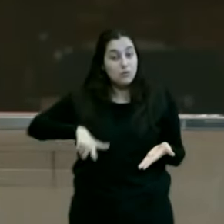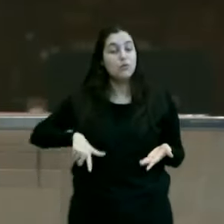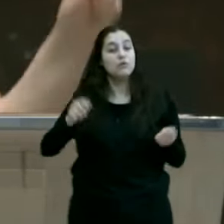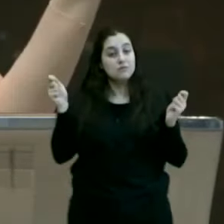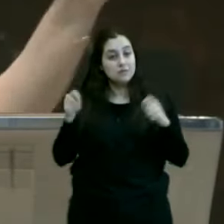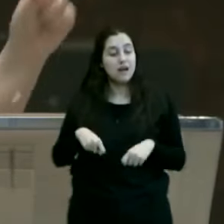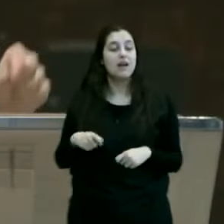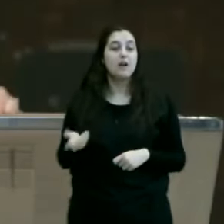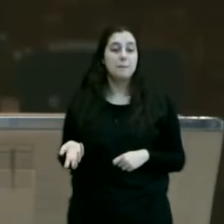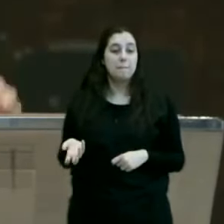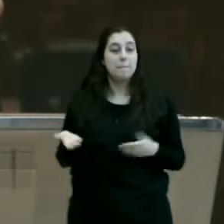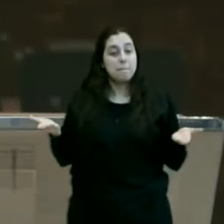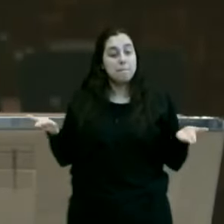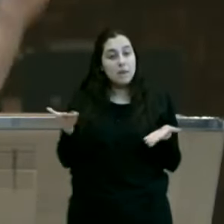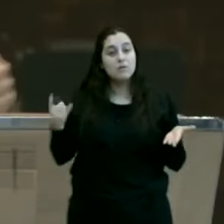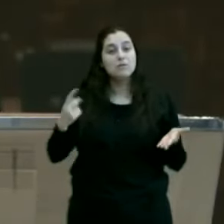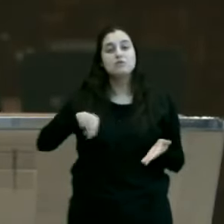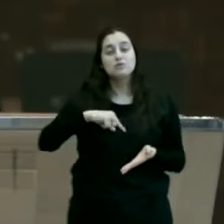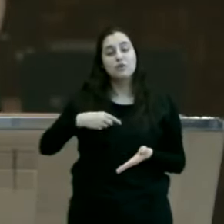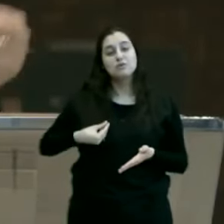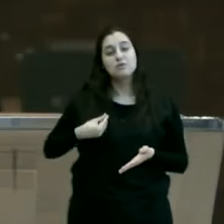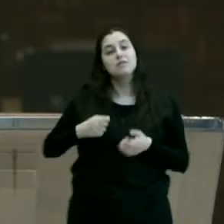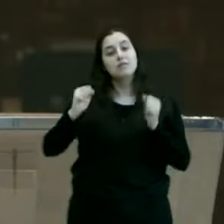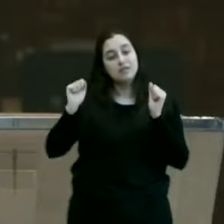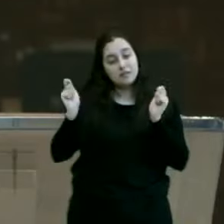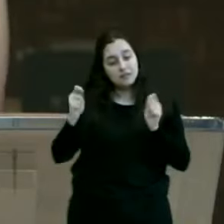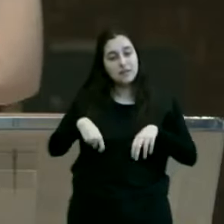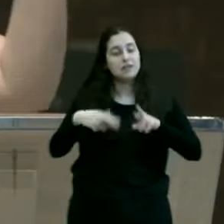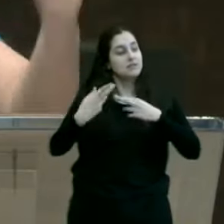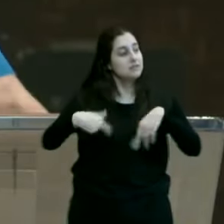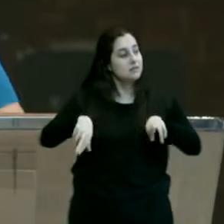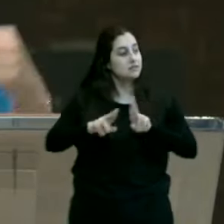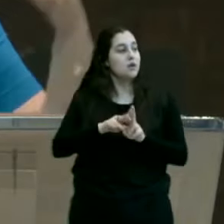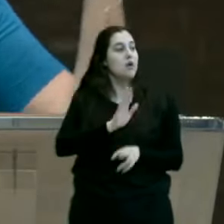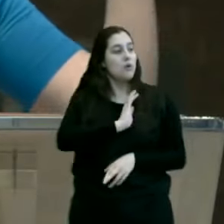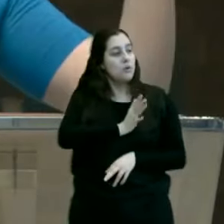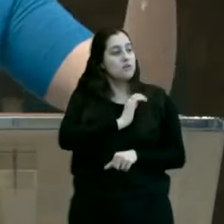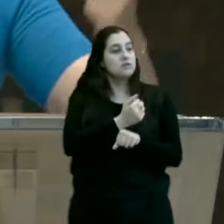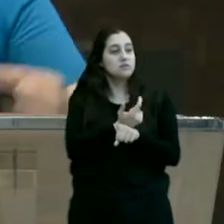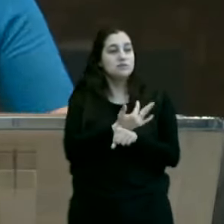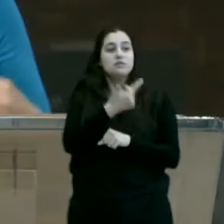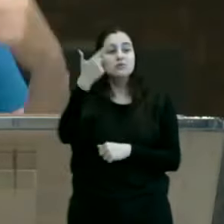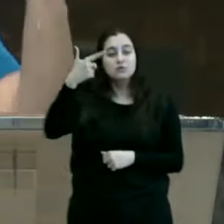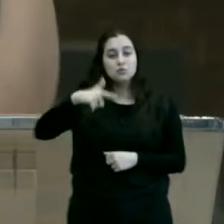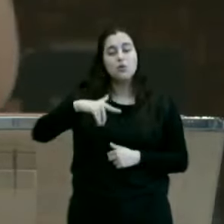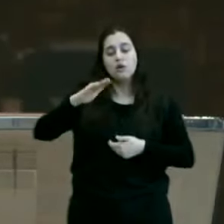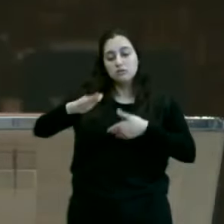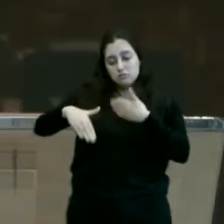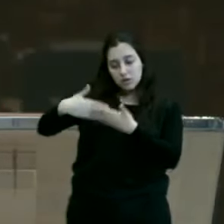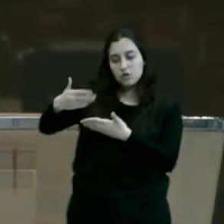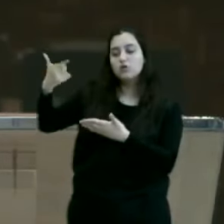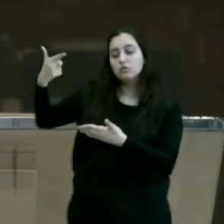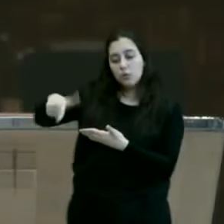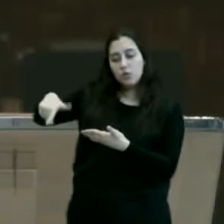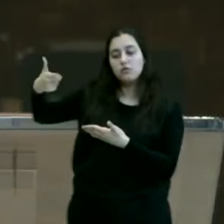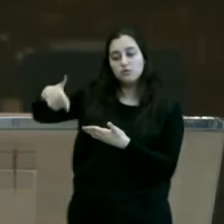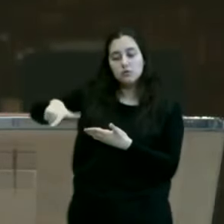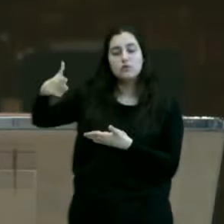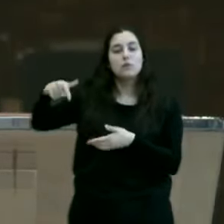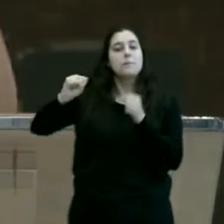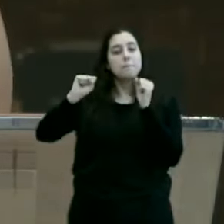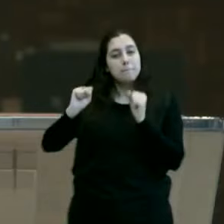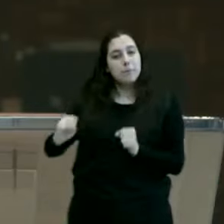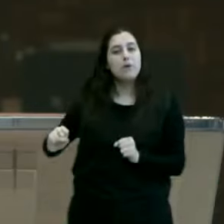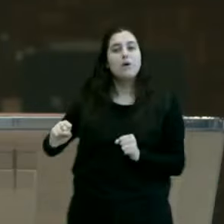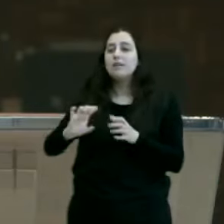hoje. Hoje nós podemos reavivar o nosso coração uma vez após outra e